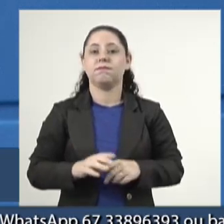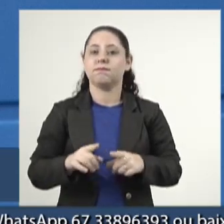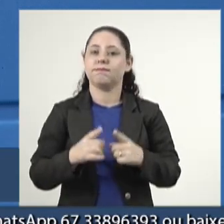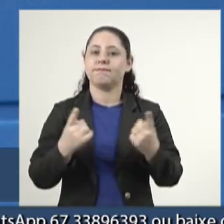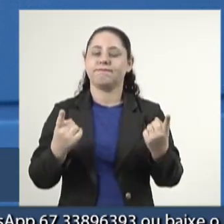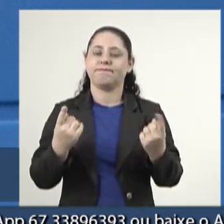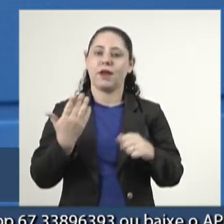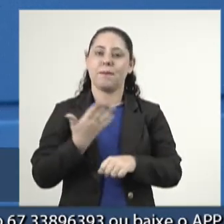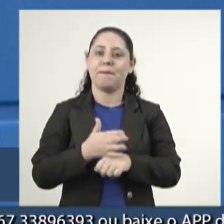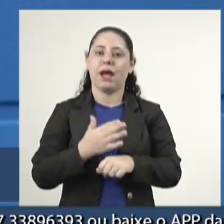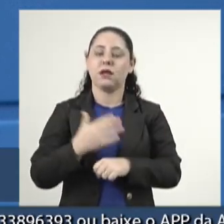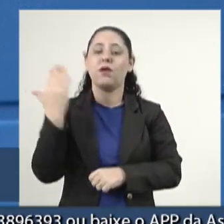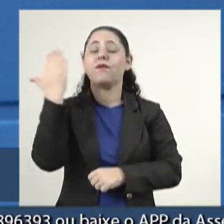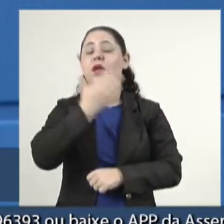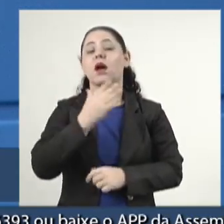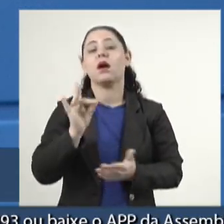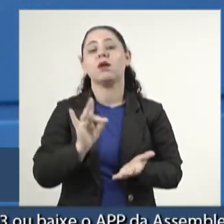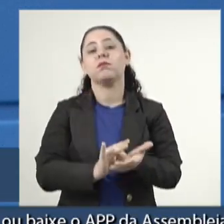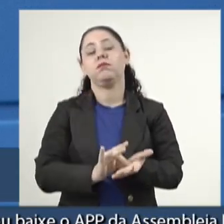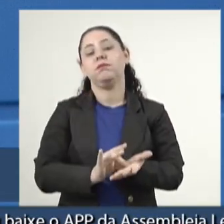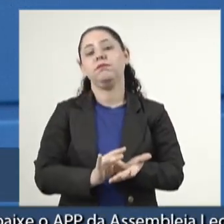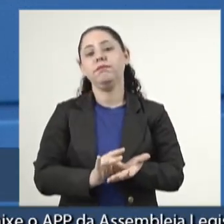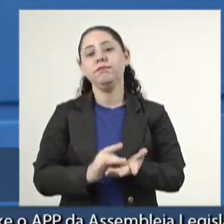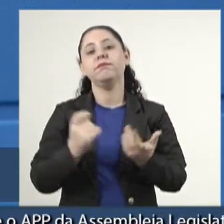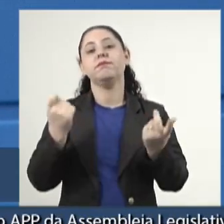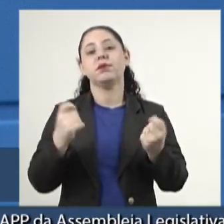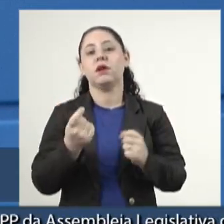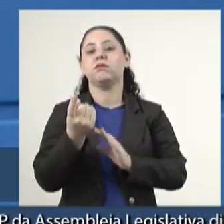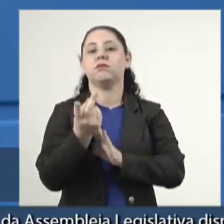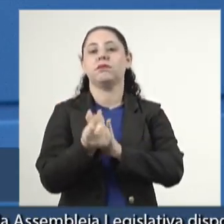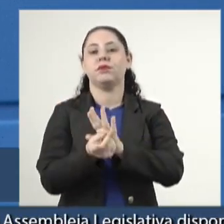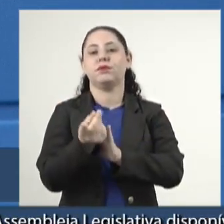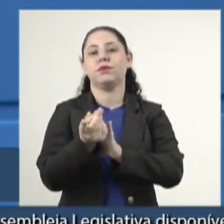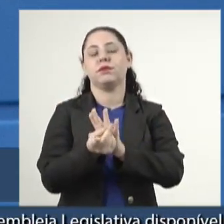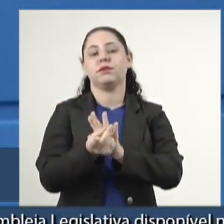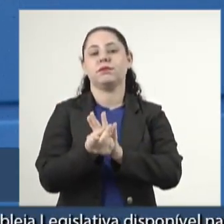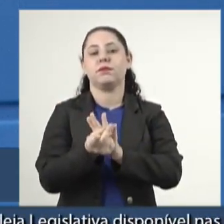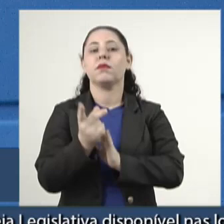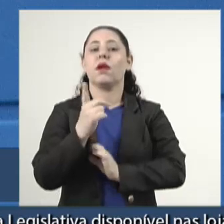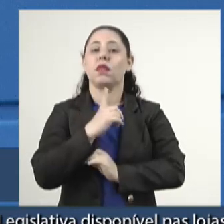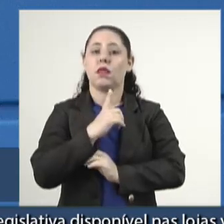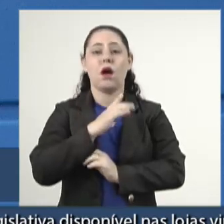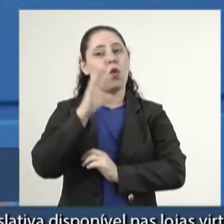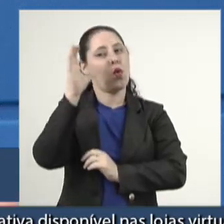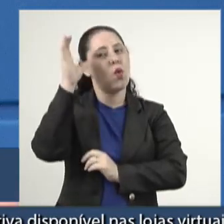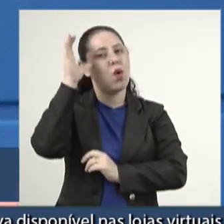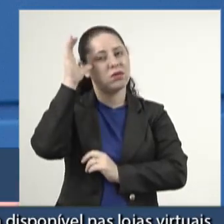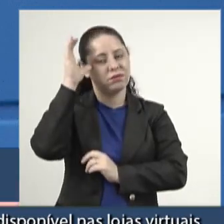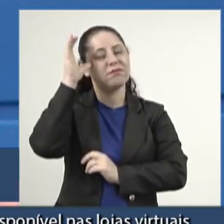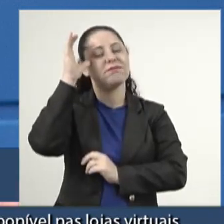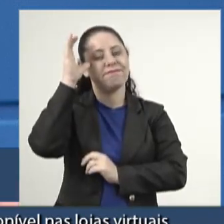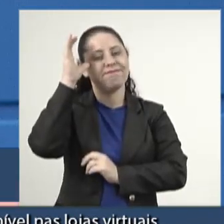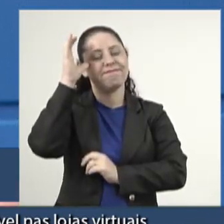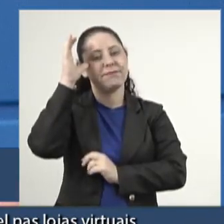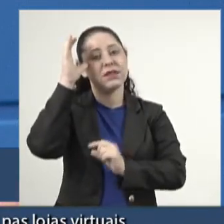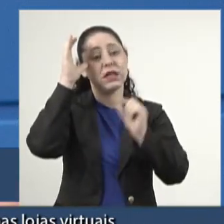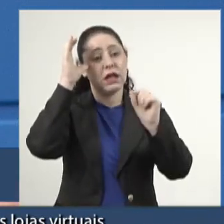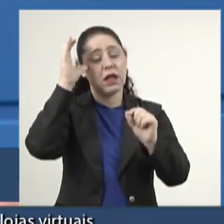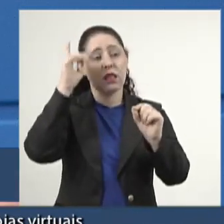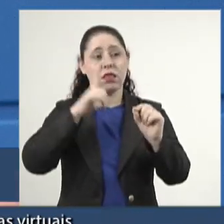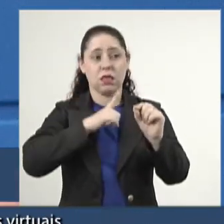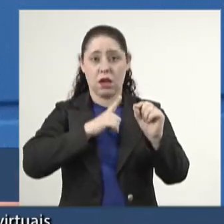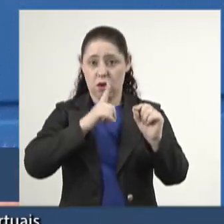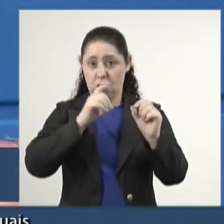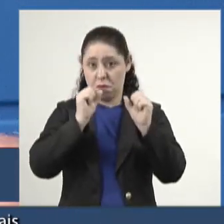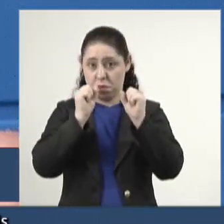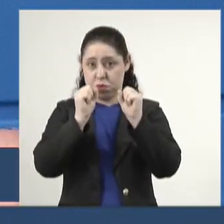isso na prática aconteça, obviamente, tinha que entrar o capital. Né? Tinha que ter a conscientização de que aquele que detém o